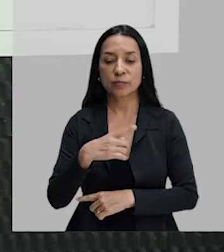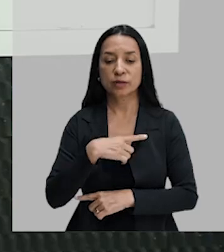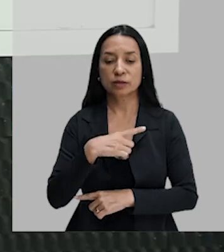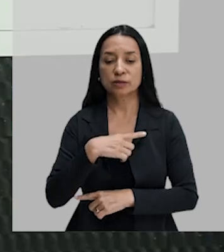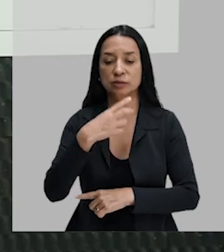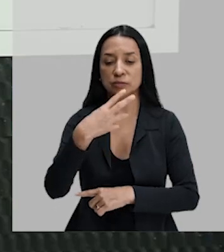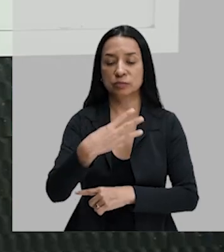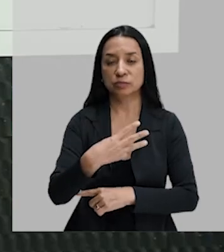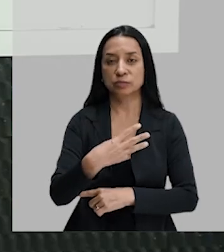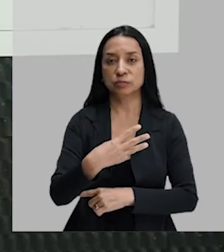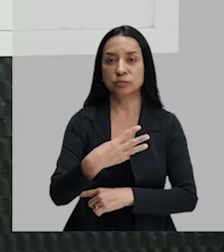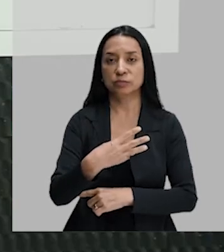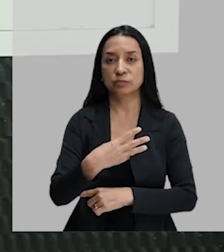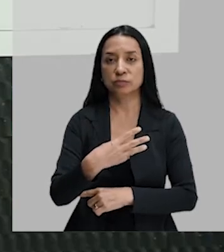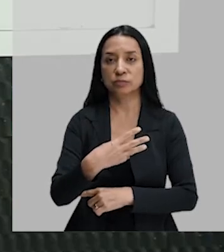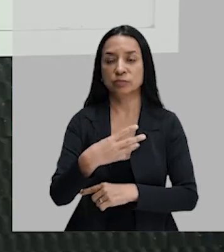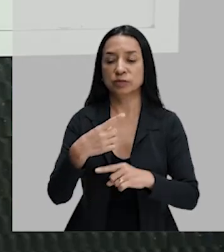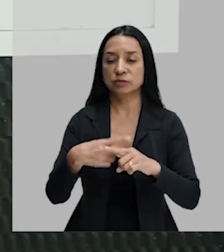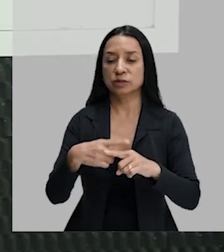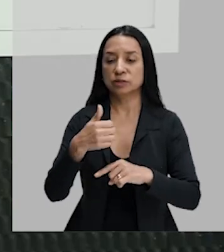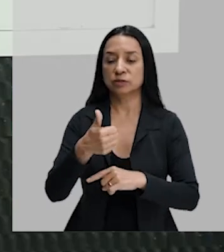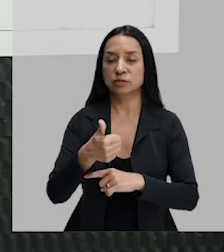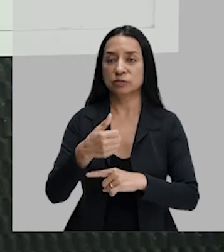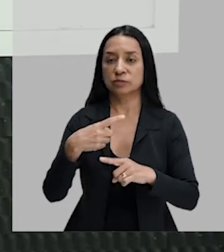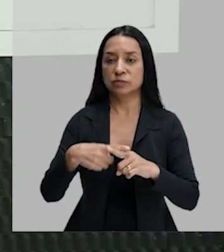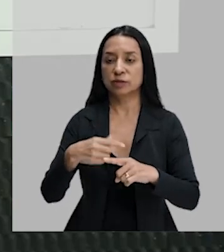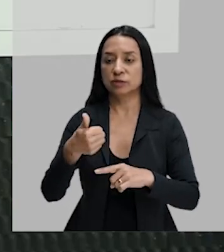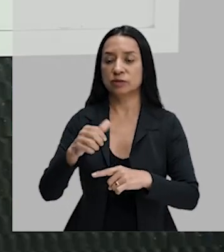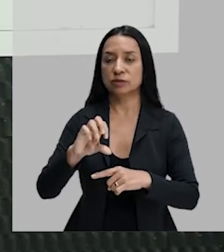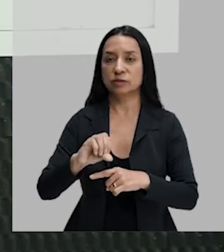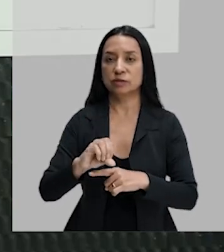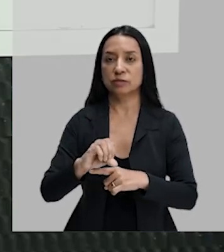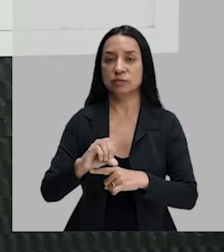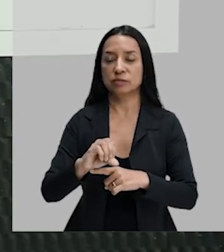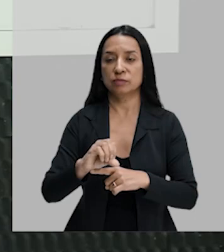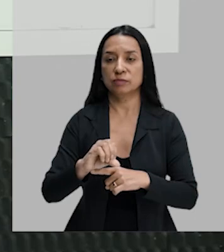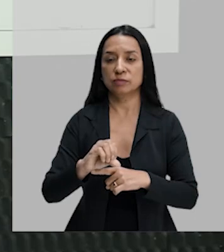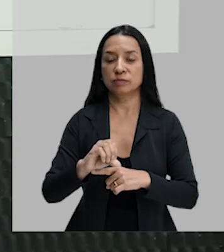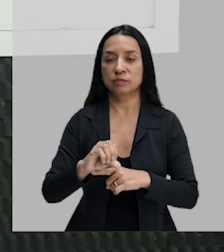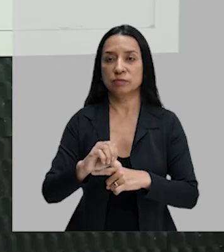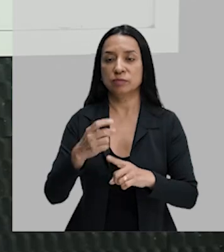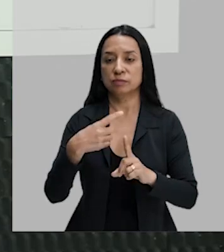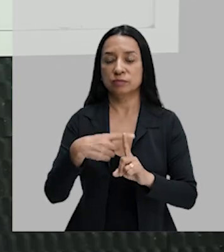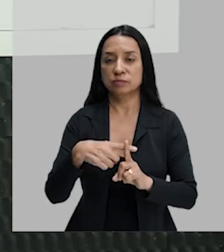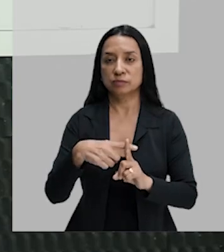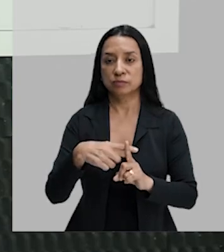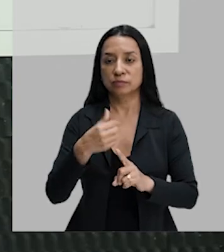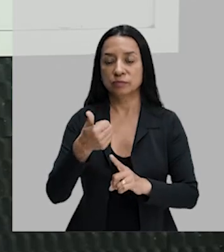vamos ter três vezes um vezes 19 mais um